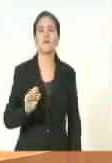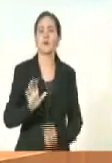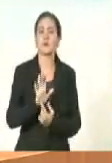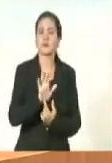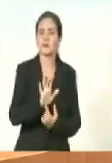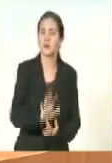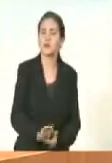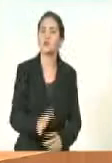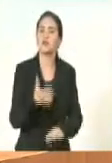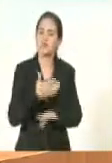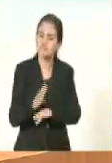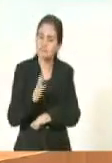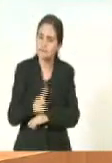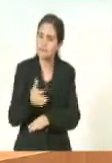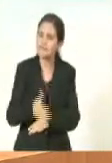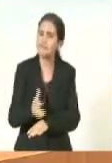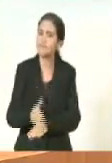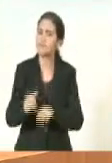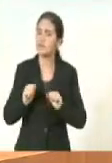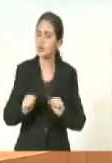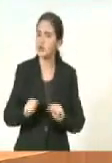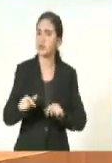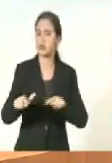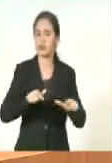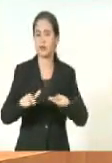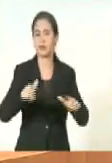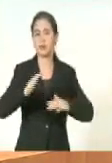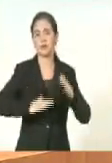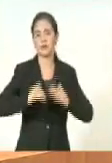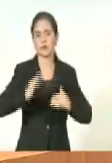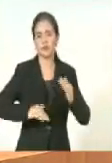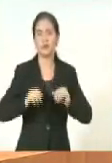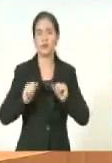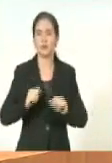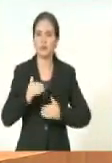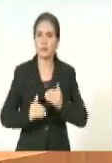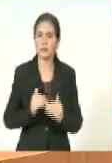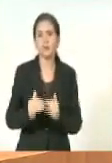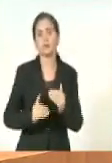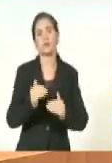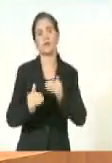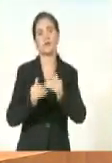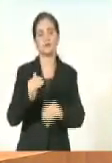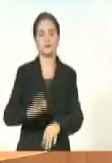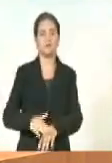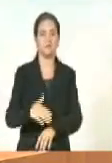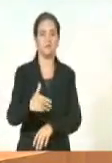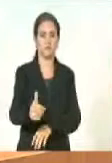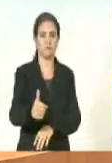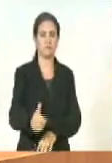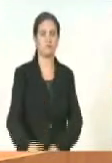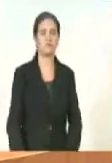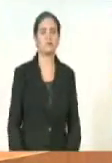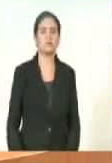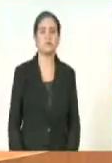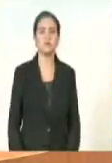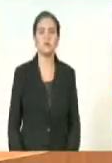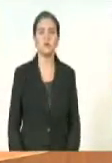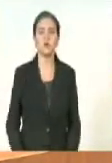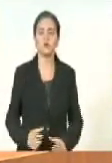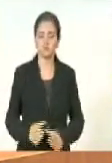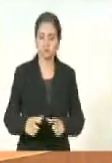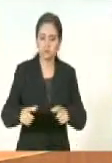sim, o trabalhador ele poder desenvolver sua atividade de forma ainda mais adequada e, assim, aumentar sua